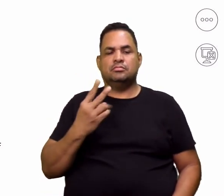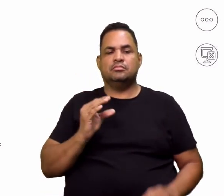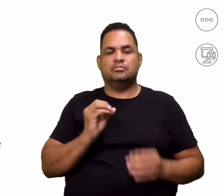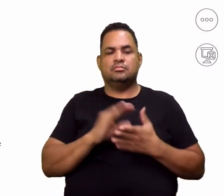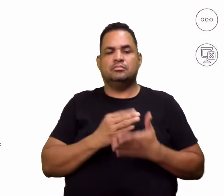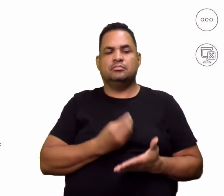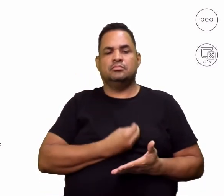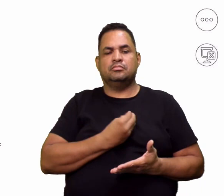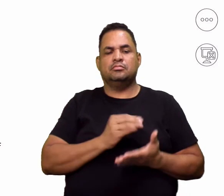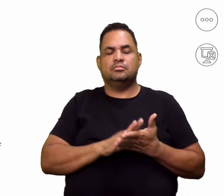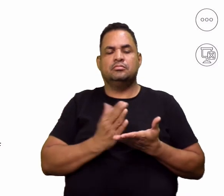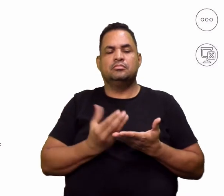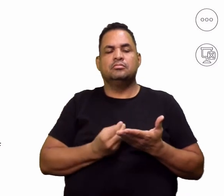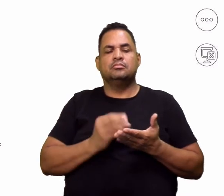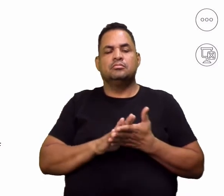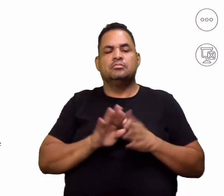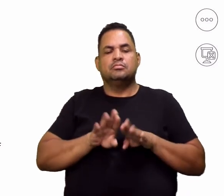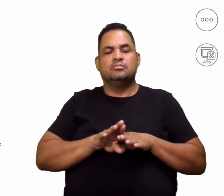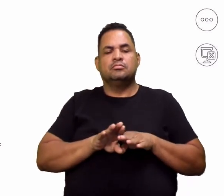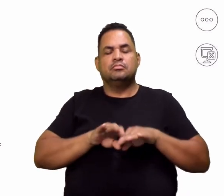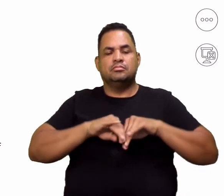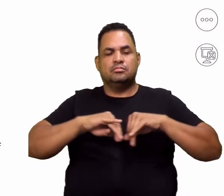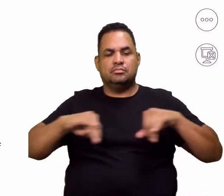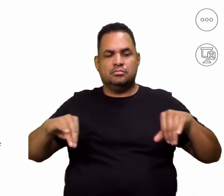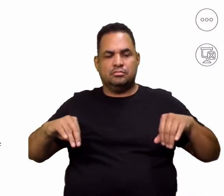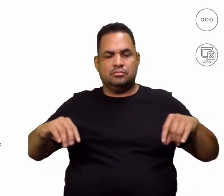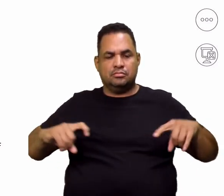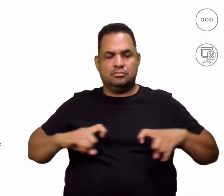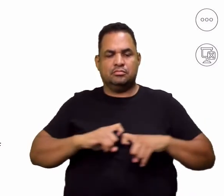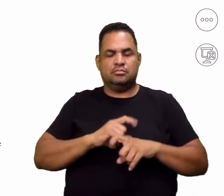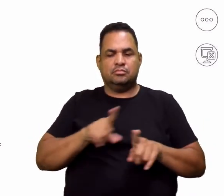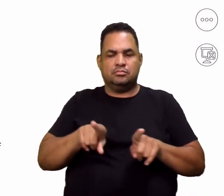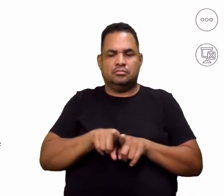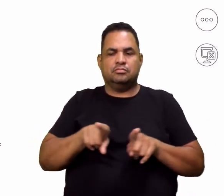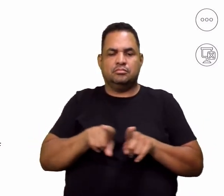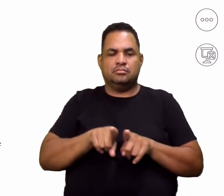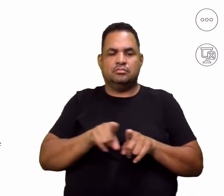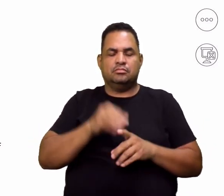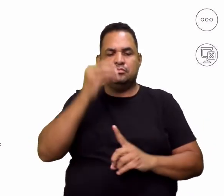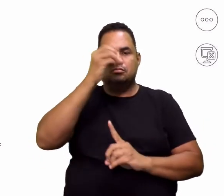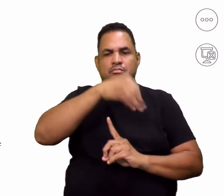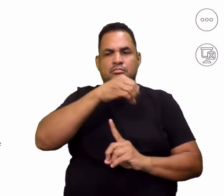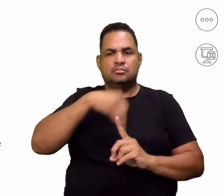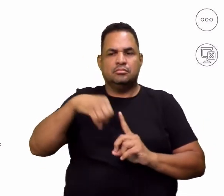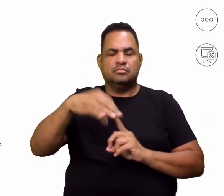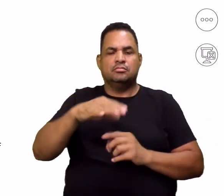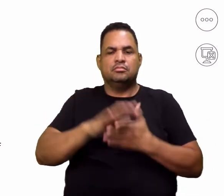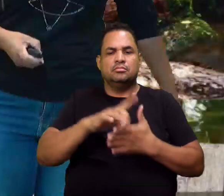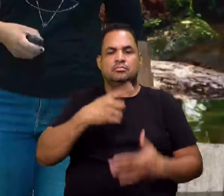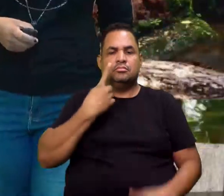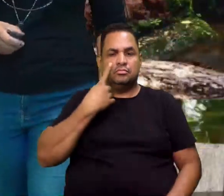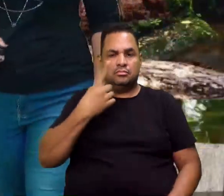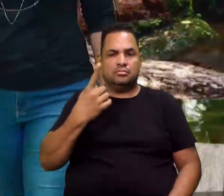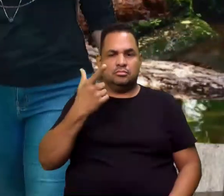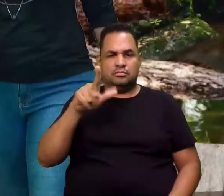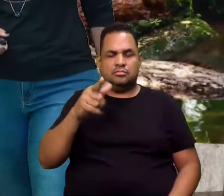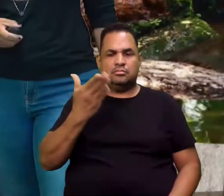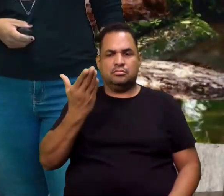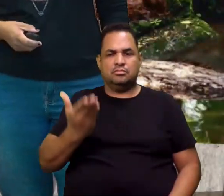separadamente, como acontece em bactérias e nos fungos. Galera, Então a gente conseguiu ver